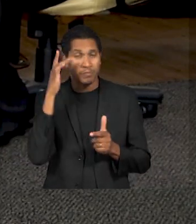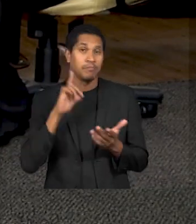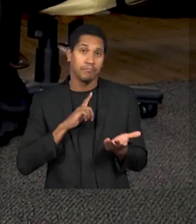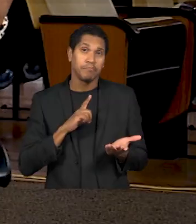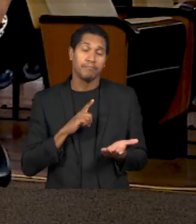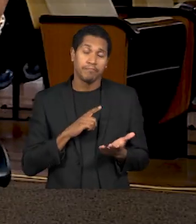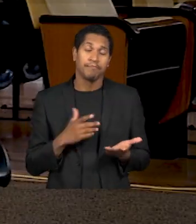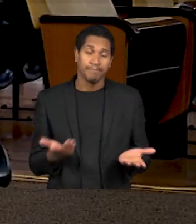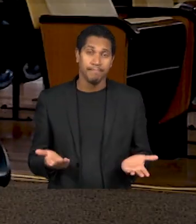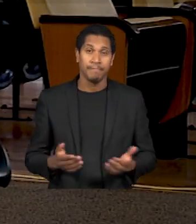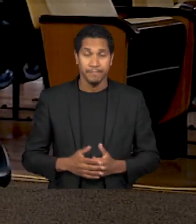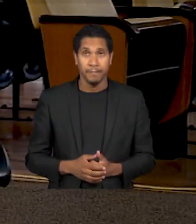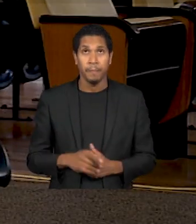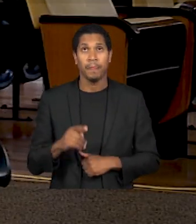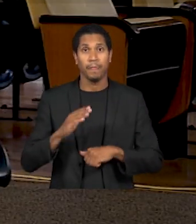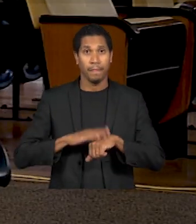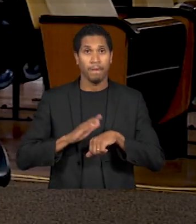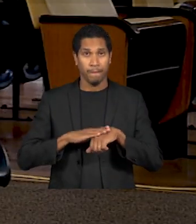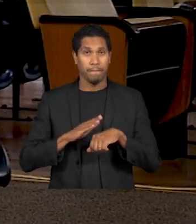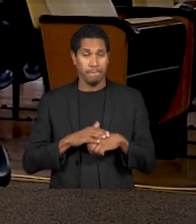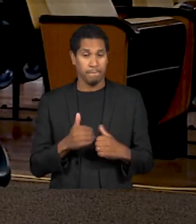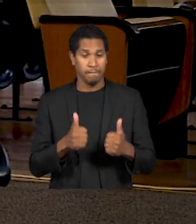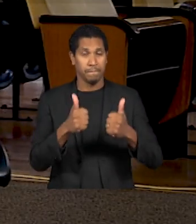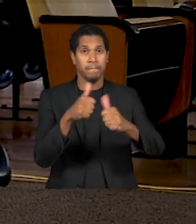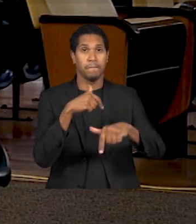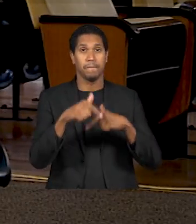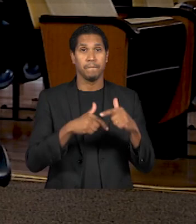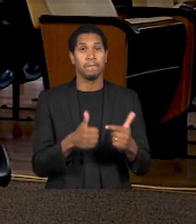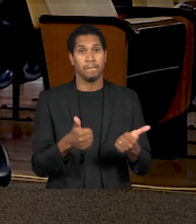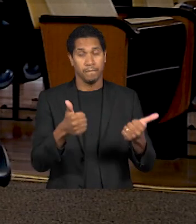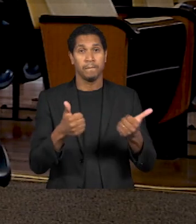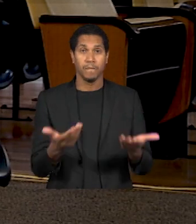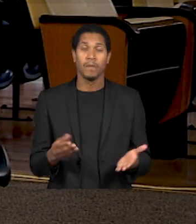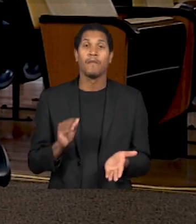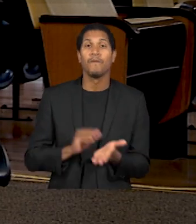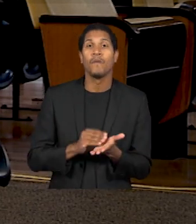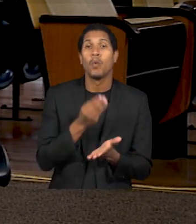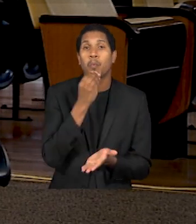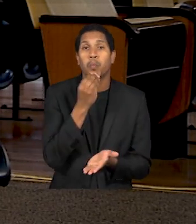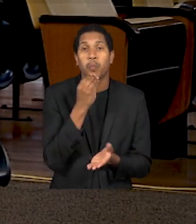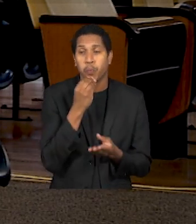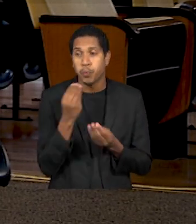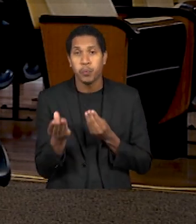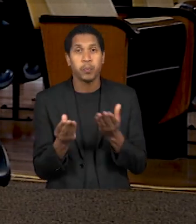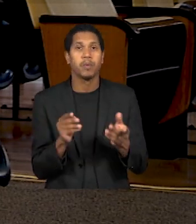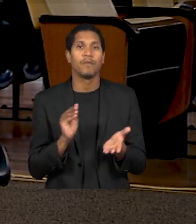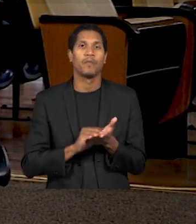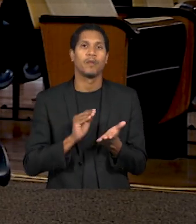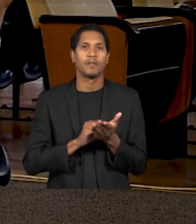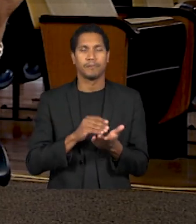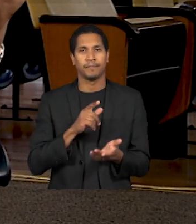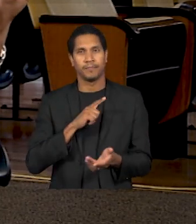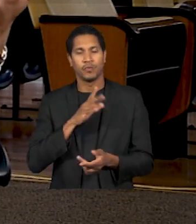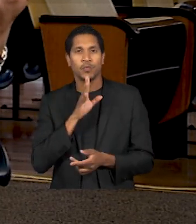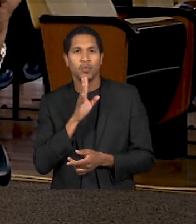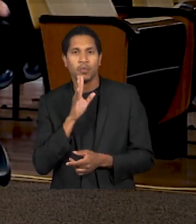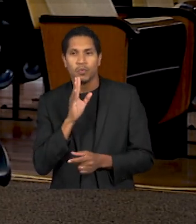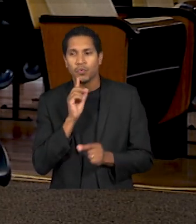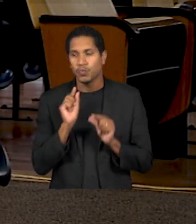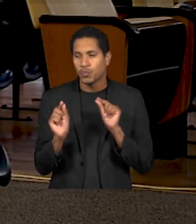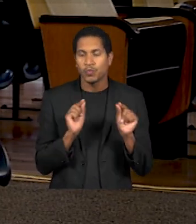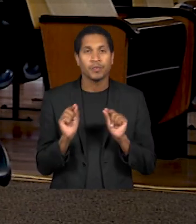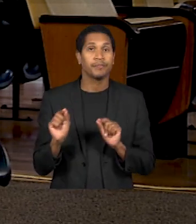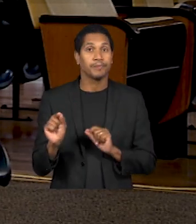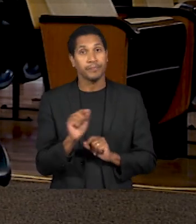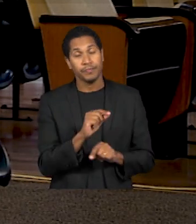deficiência. E desenvolve um bom papel. Então, assim, eu acho que falta oportunidades, falta conhecer um pouco, porque